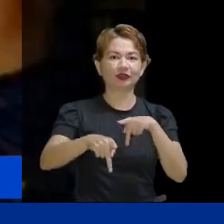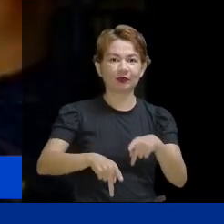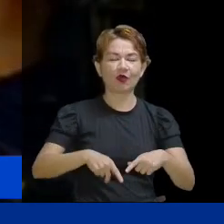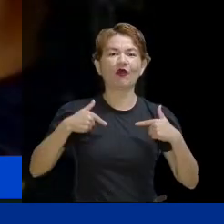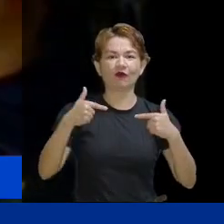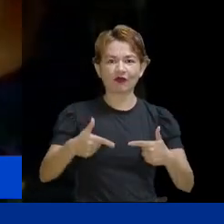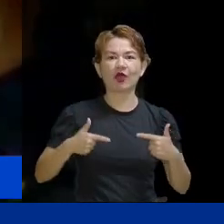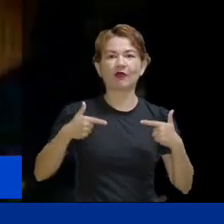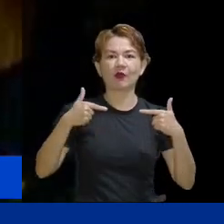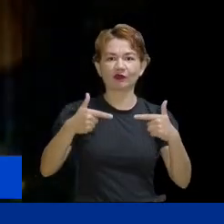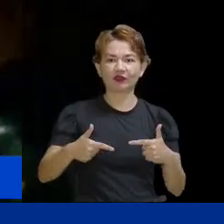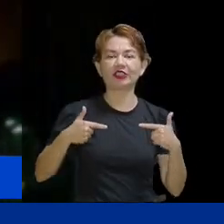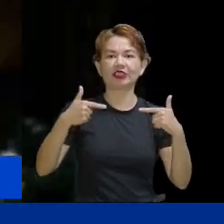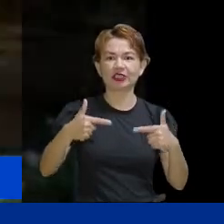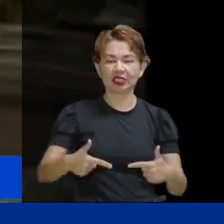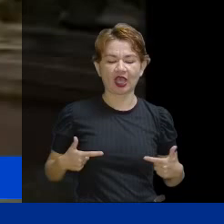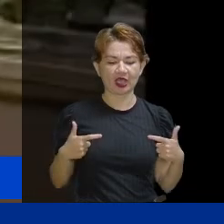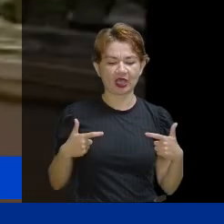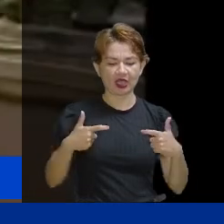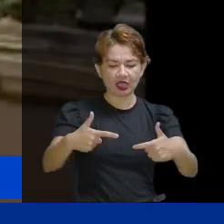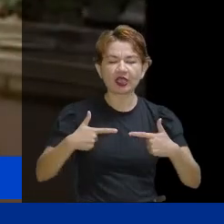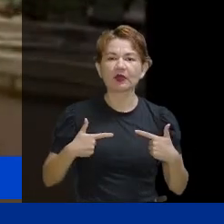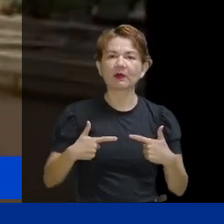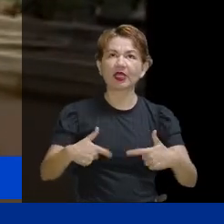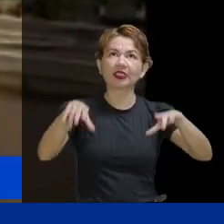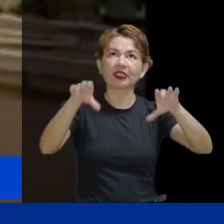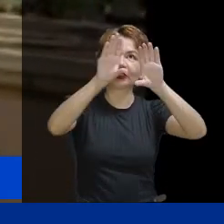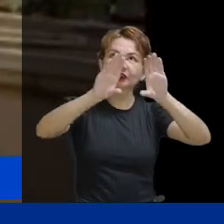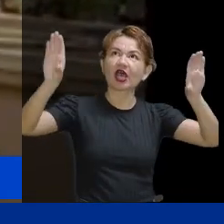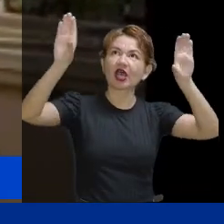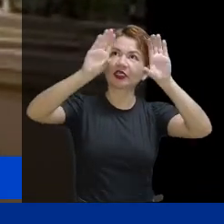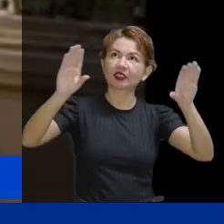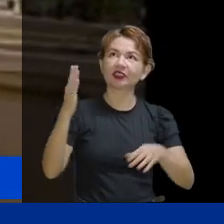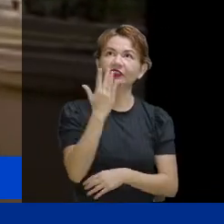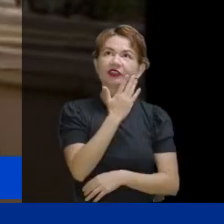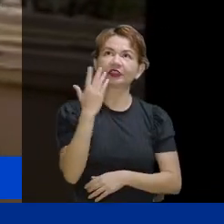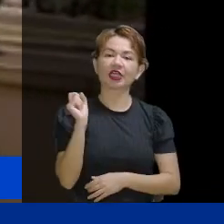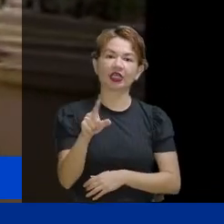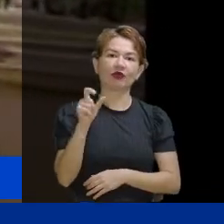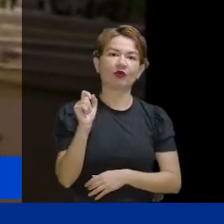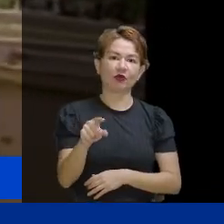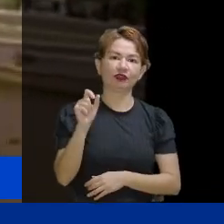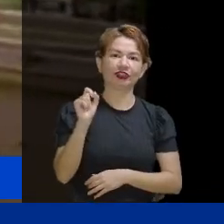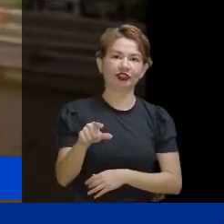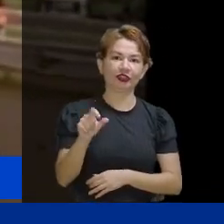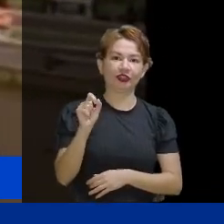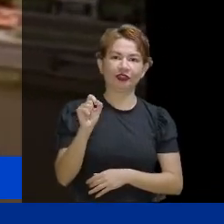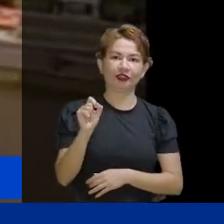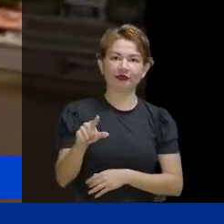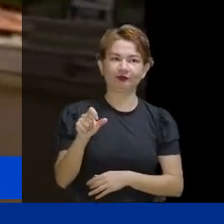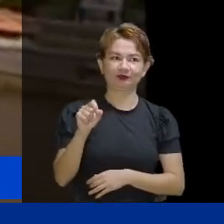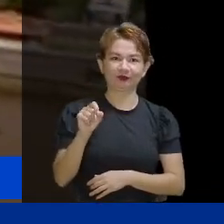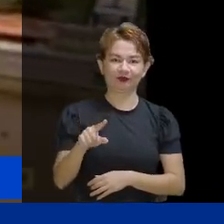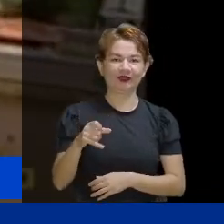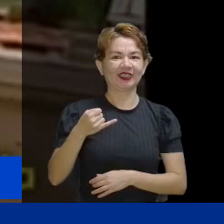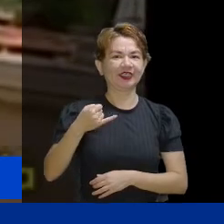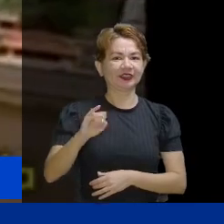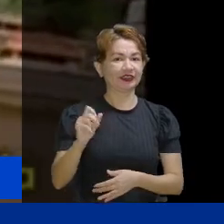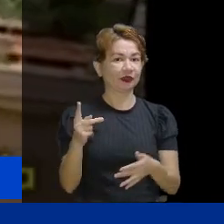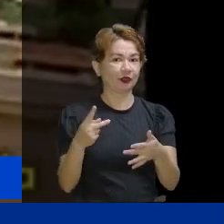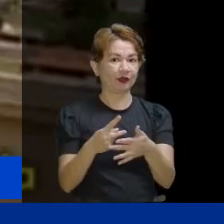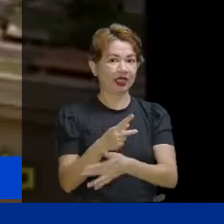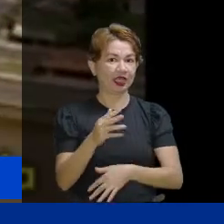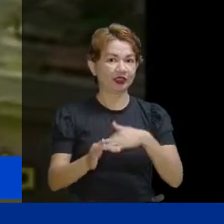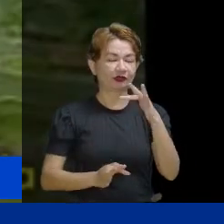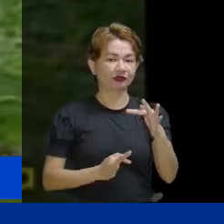deste povo a porfia pelejar neste céu cor de anil. Se